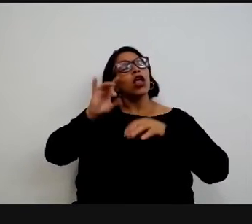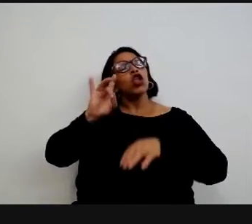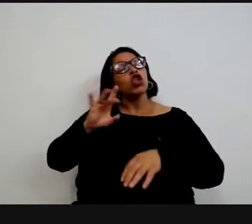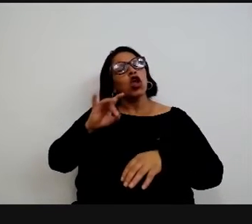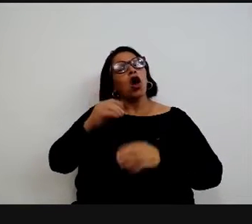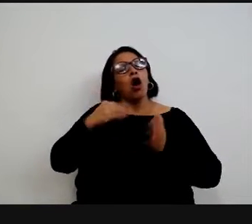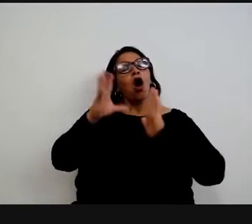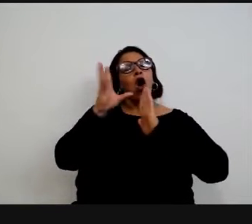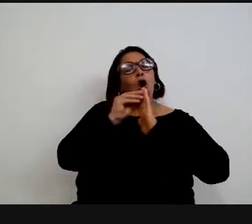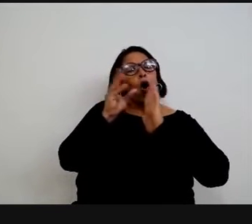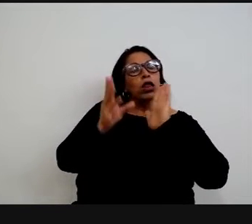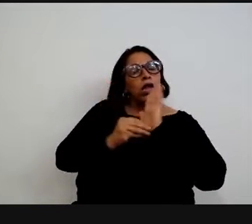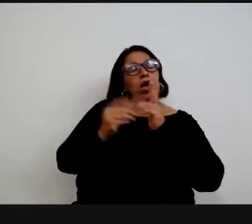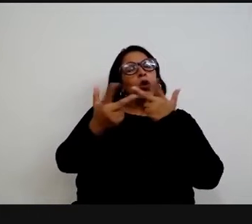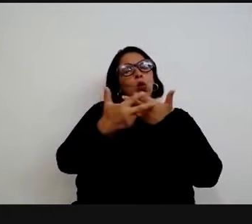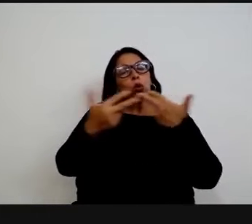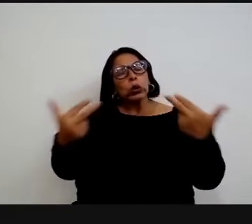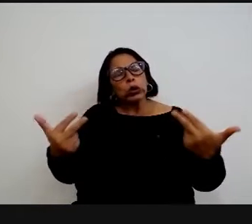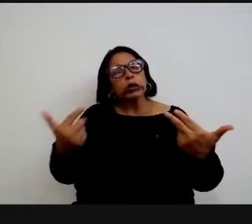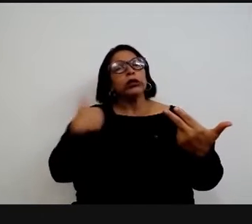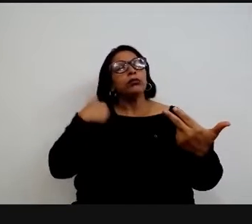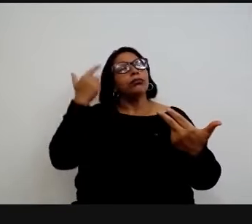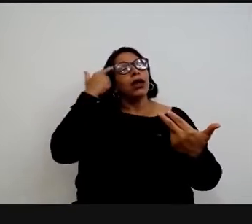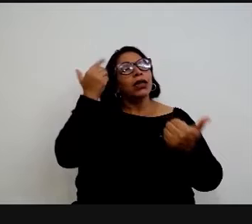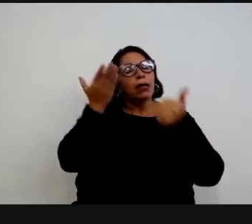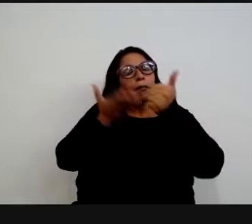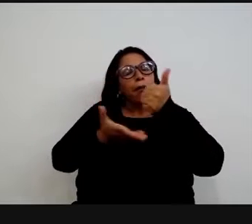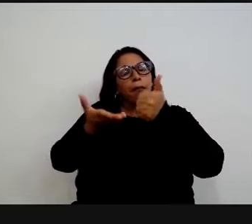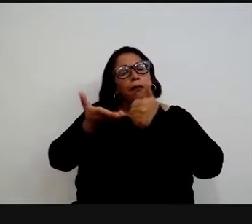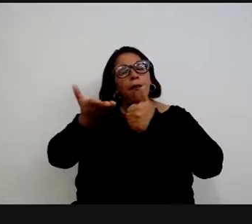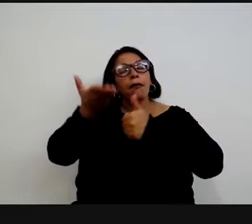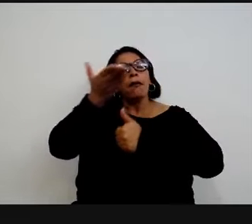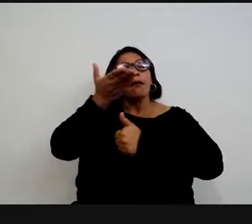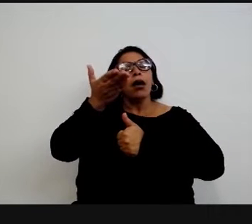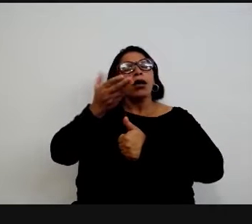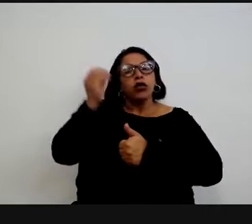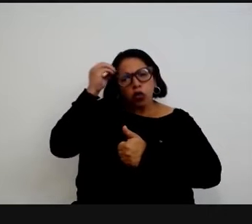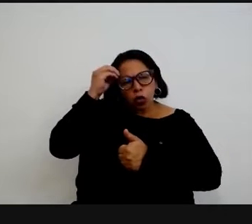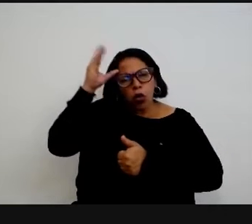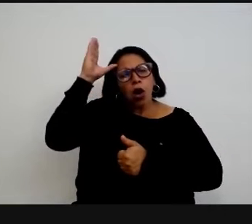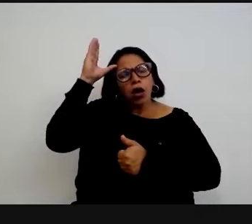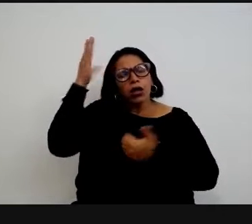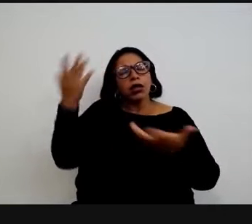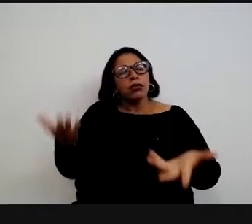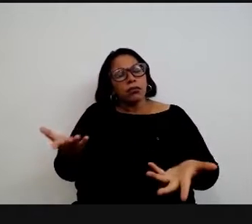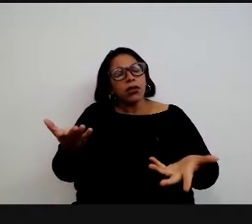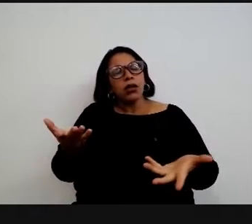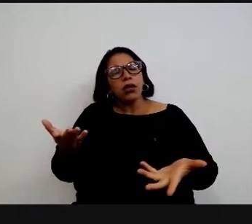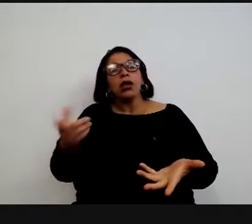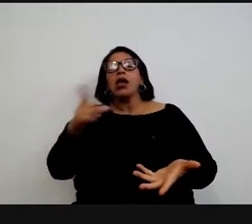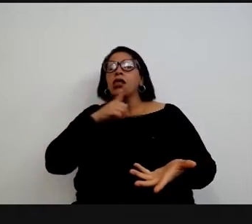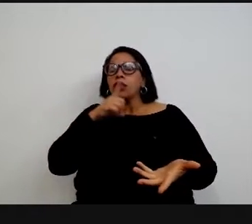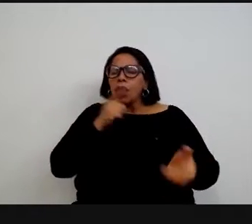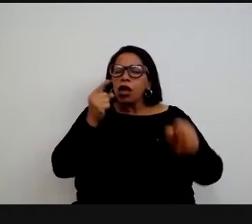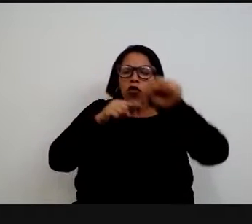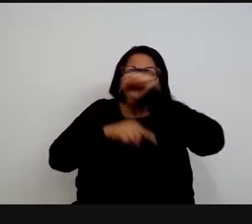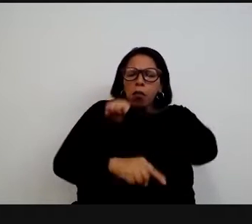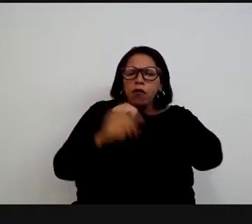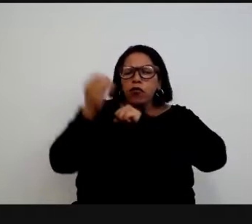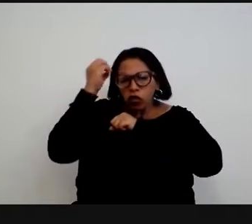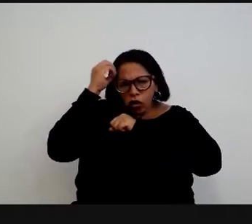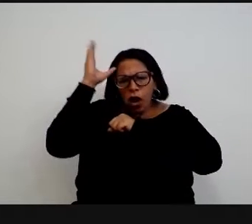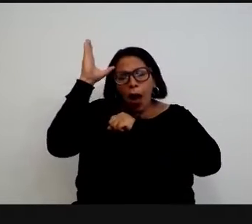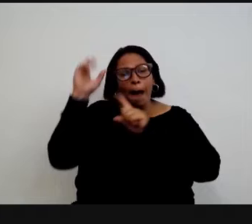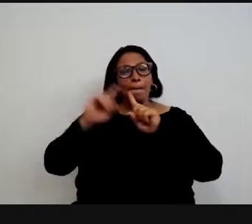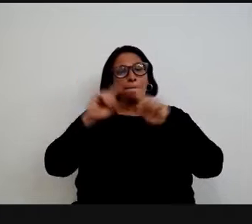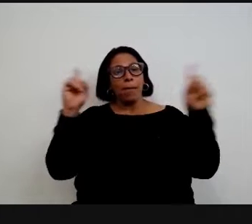as trilhas de conteúdos, né? Porque você tem níveis diferentes de conhecimento, de profundidade de